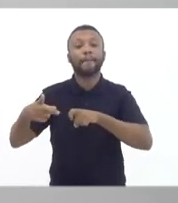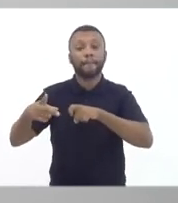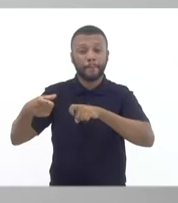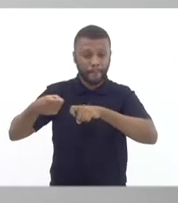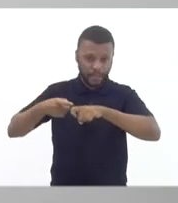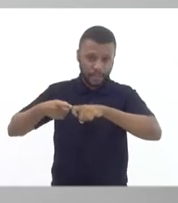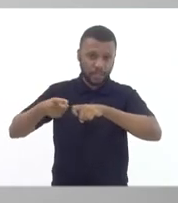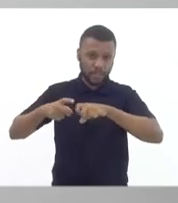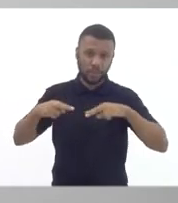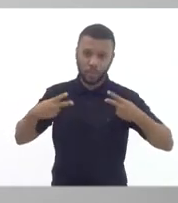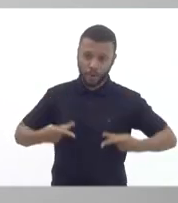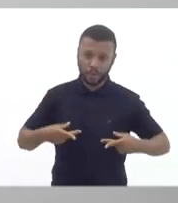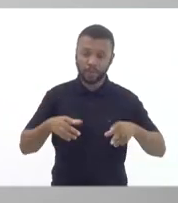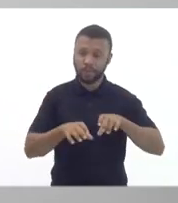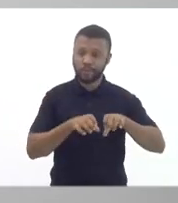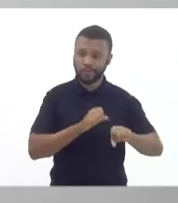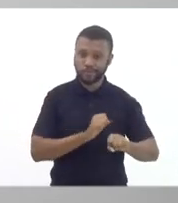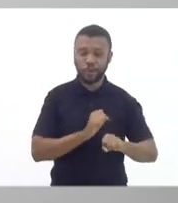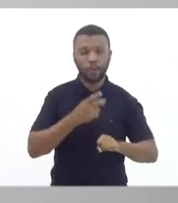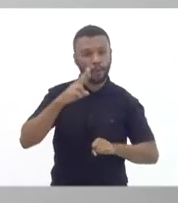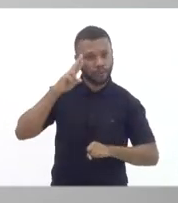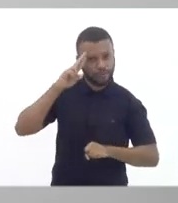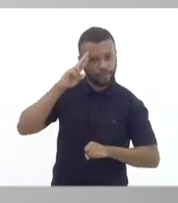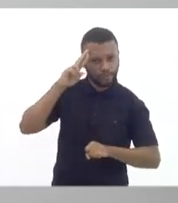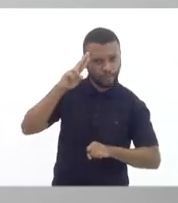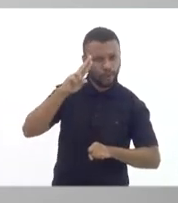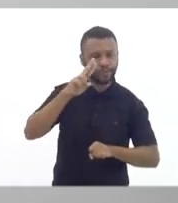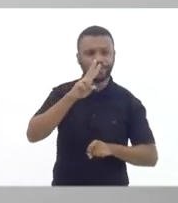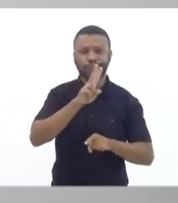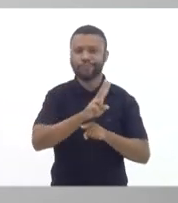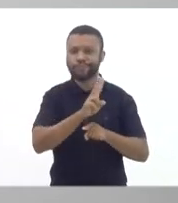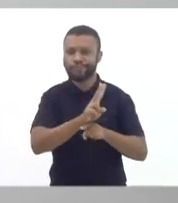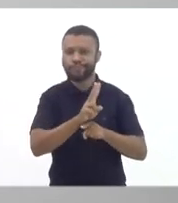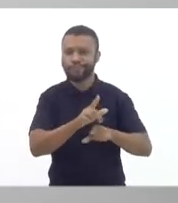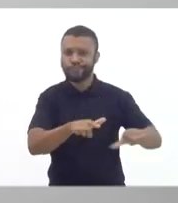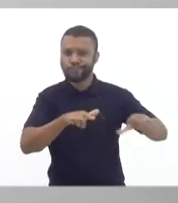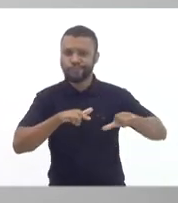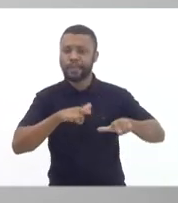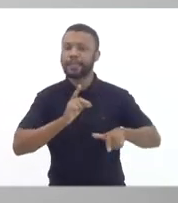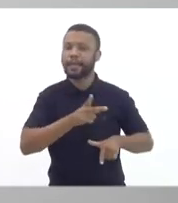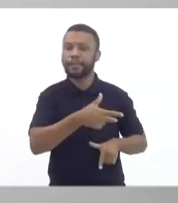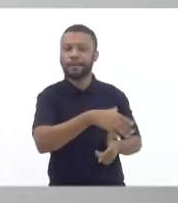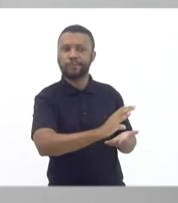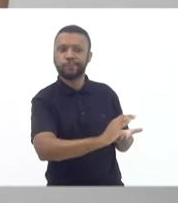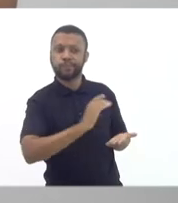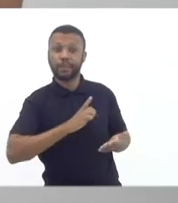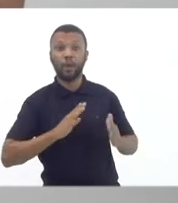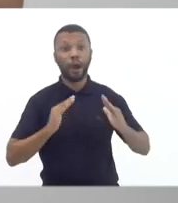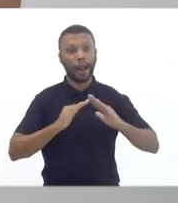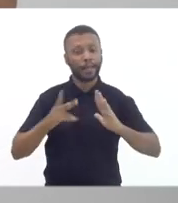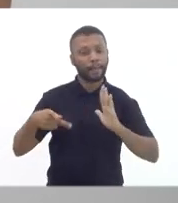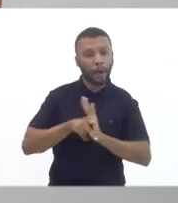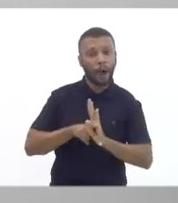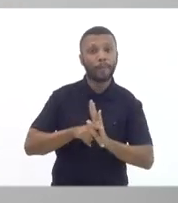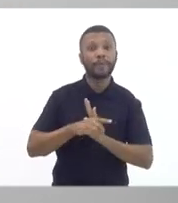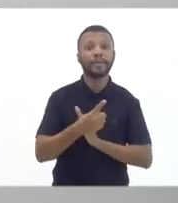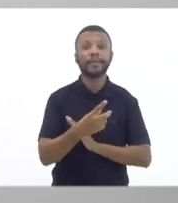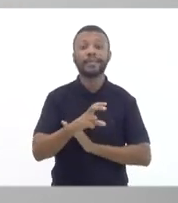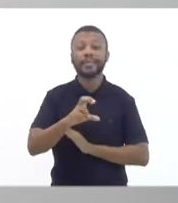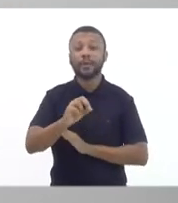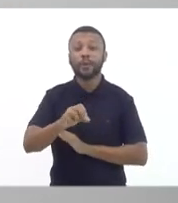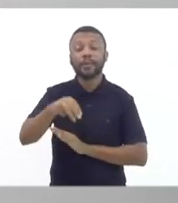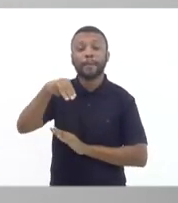humana, terminei como supervisora de credenciamento, sempre ganhei muito bem, tenho casa própria, tenho 150 metros de